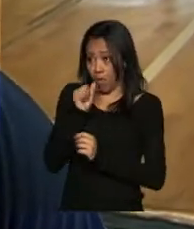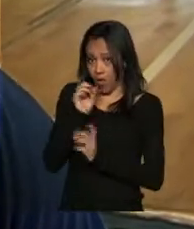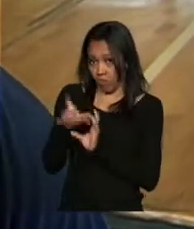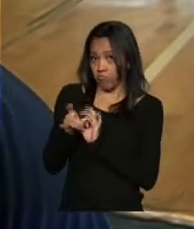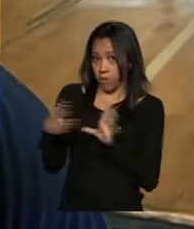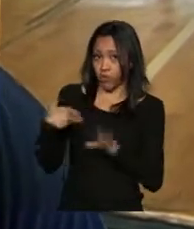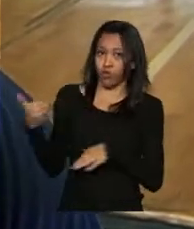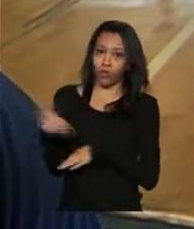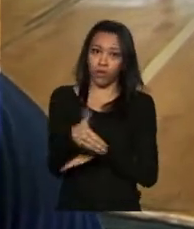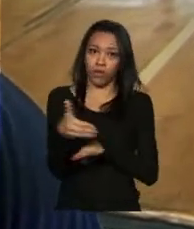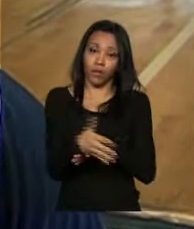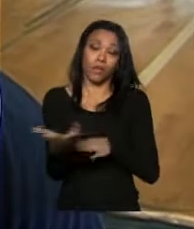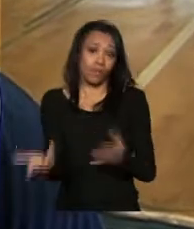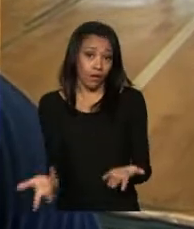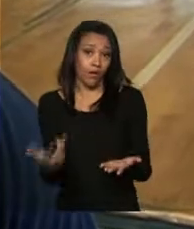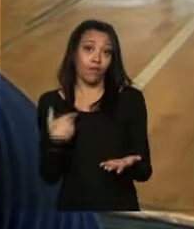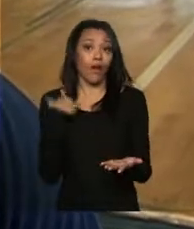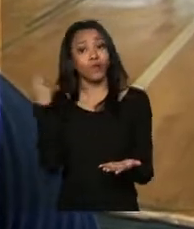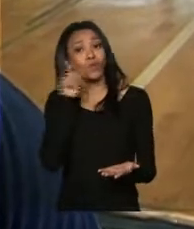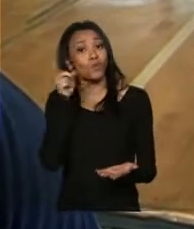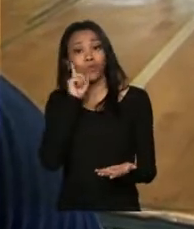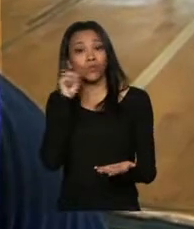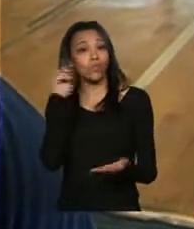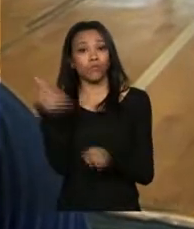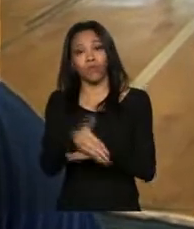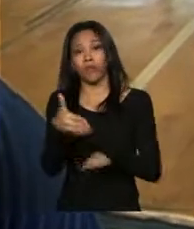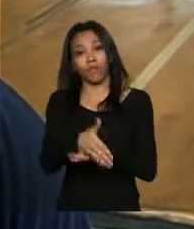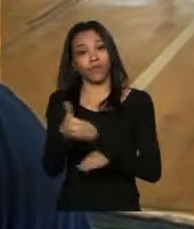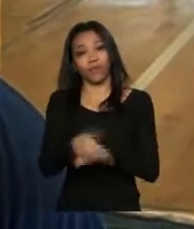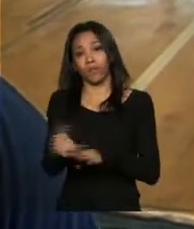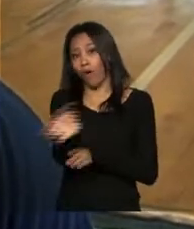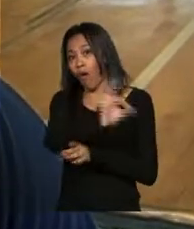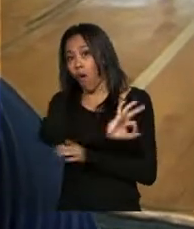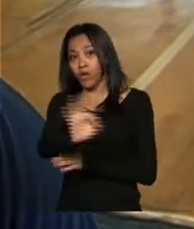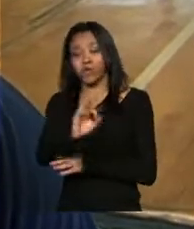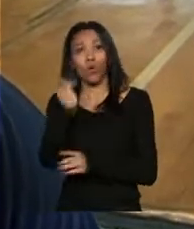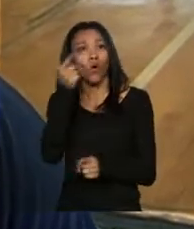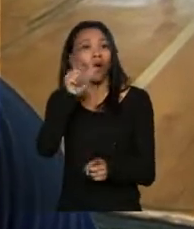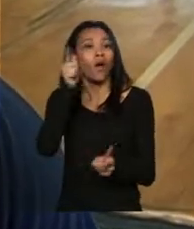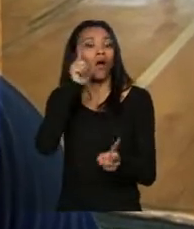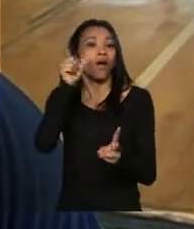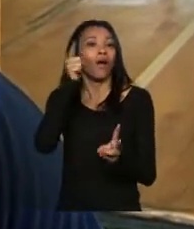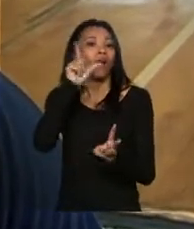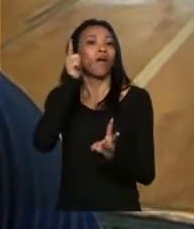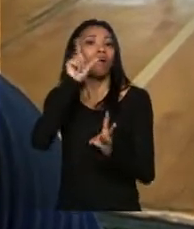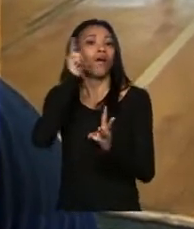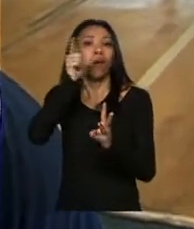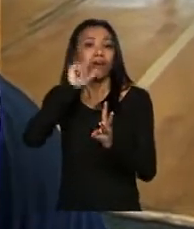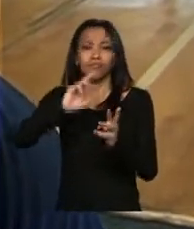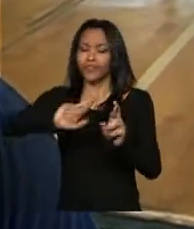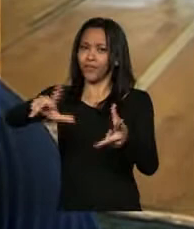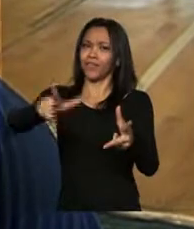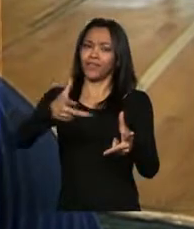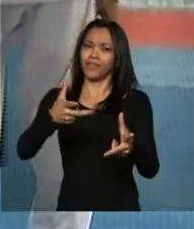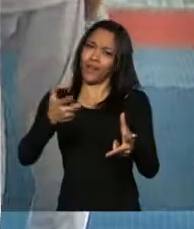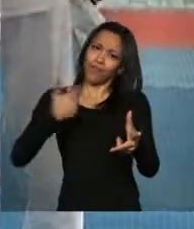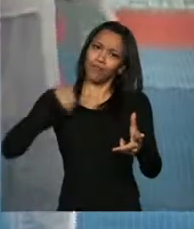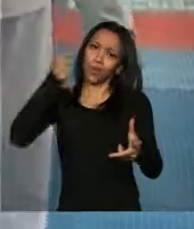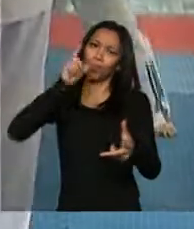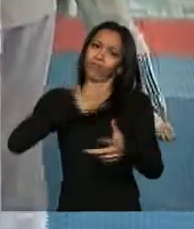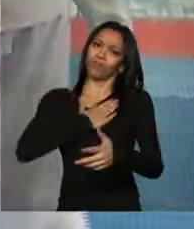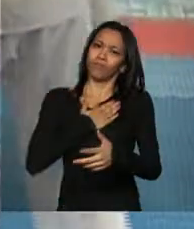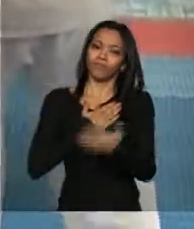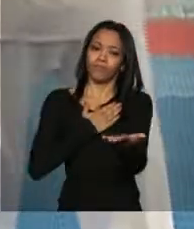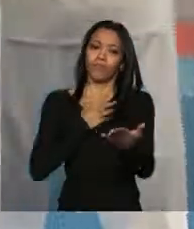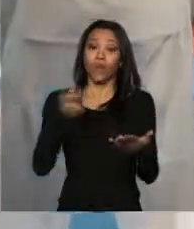permitiu também. E poxa, depois eu comecei a vir todos os dias, o resultado começou a aparecer assim de forma diferente, aí eu fui e me destaquei. A